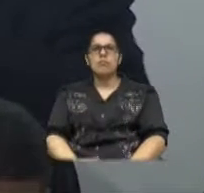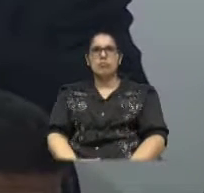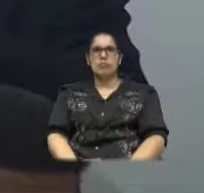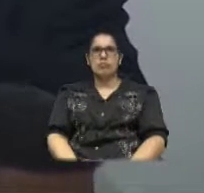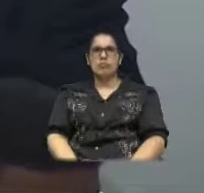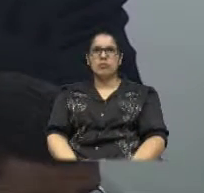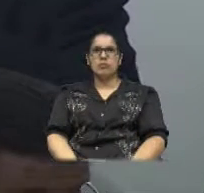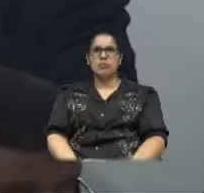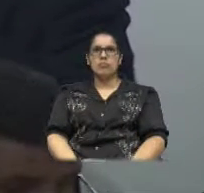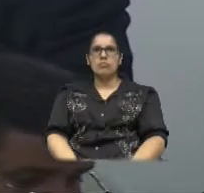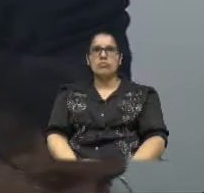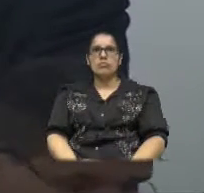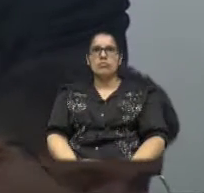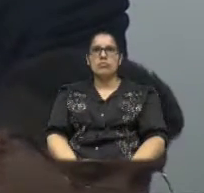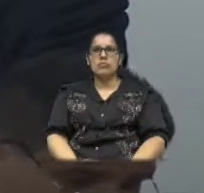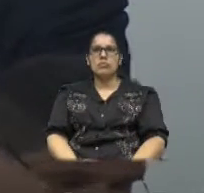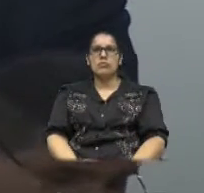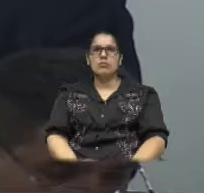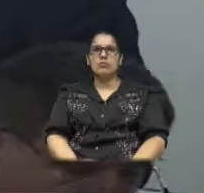foi